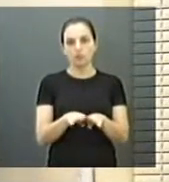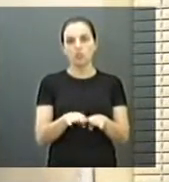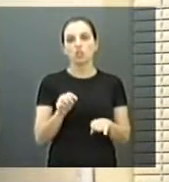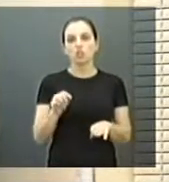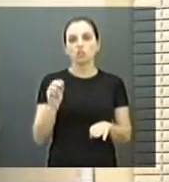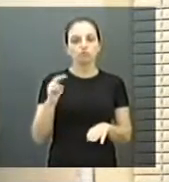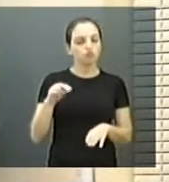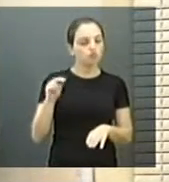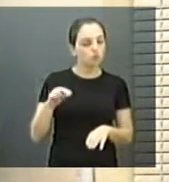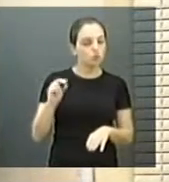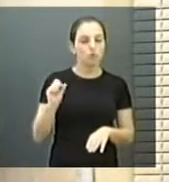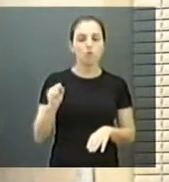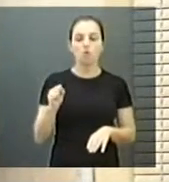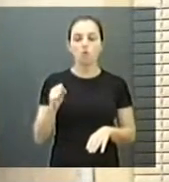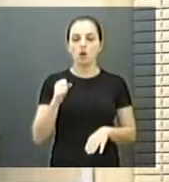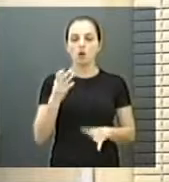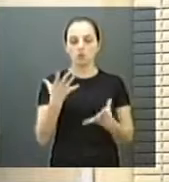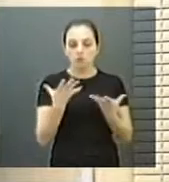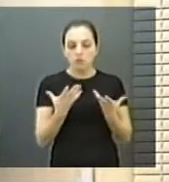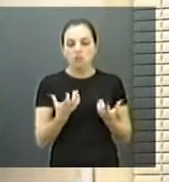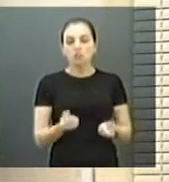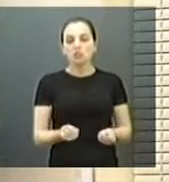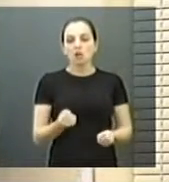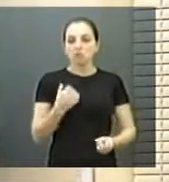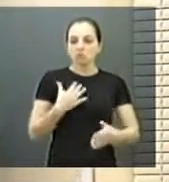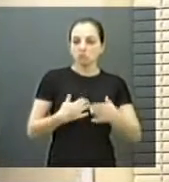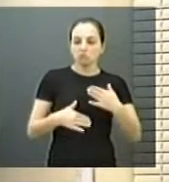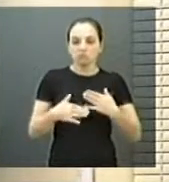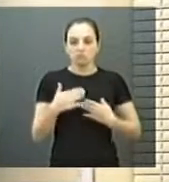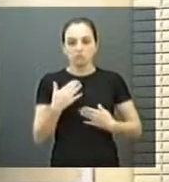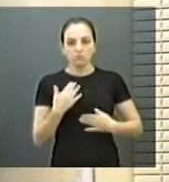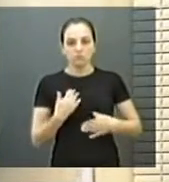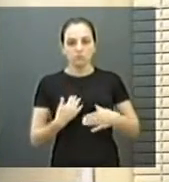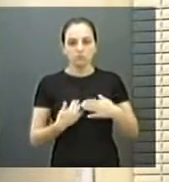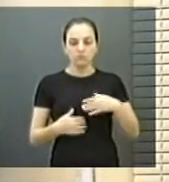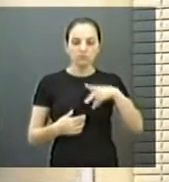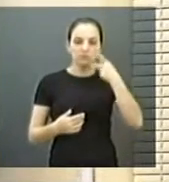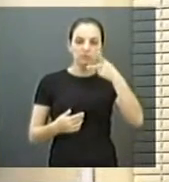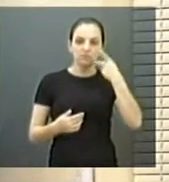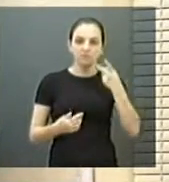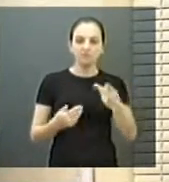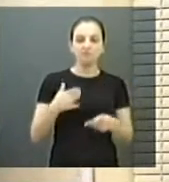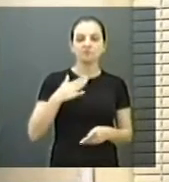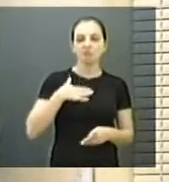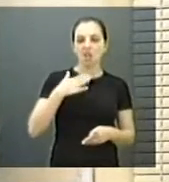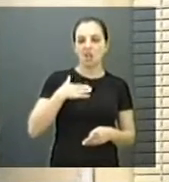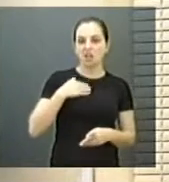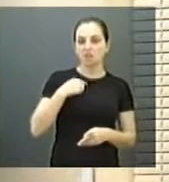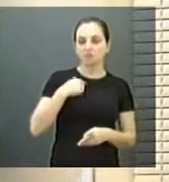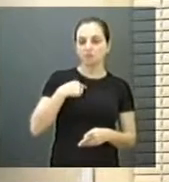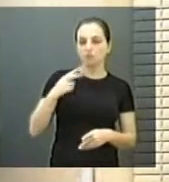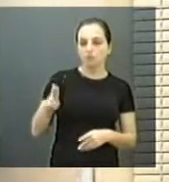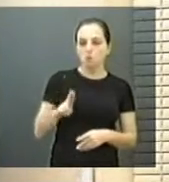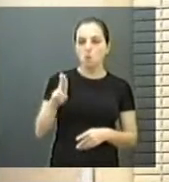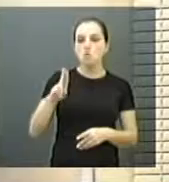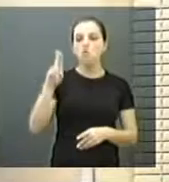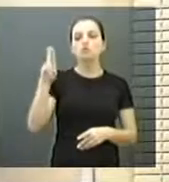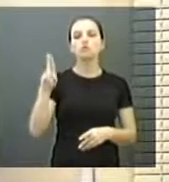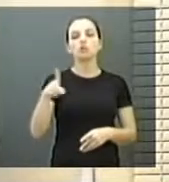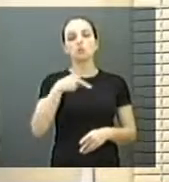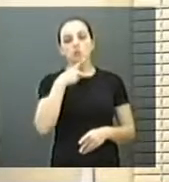jamais eu vou aceitar, com muita tranquilidade, dizer que eu estou sendo usado